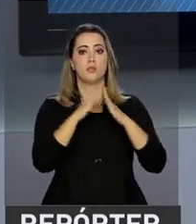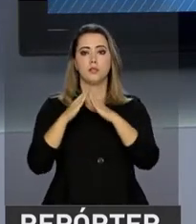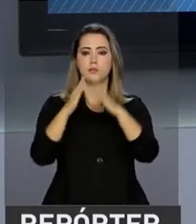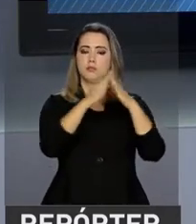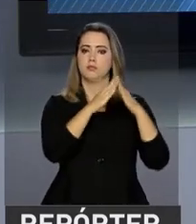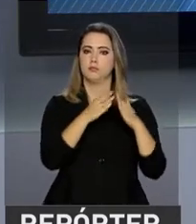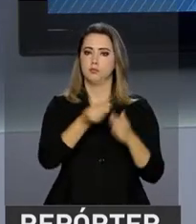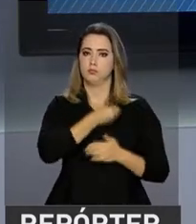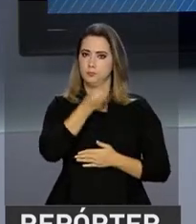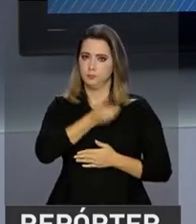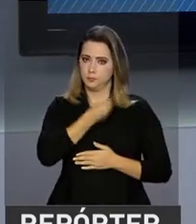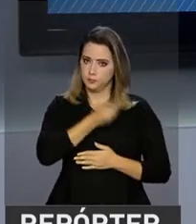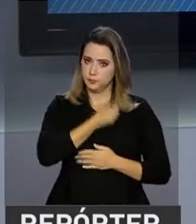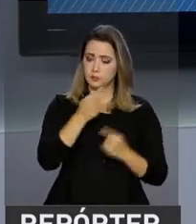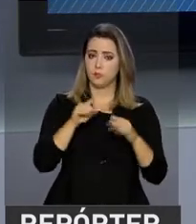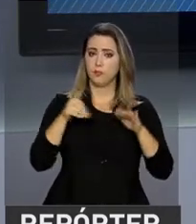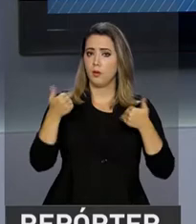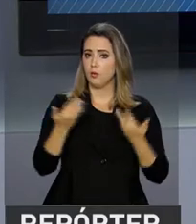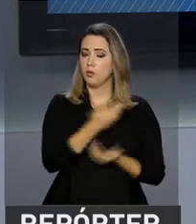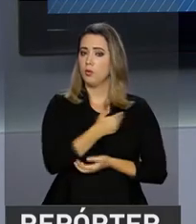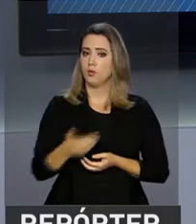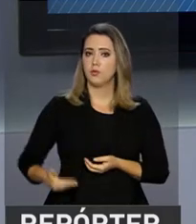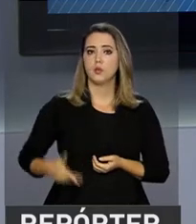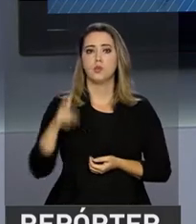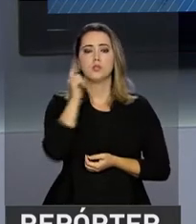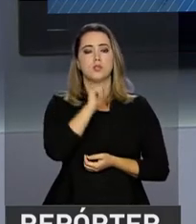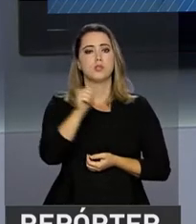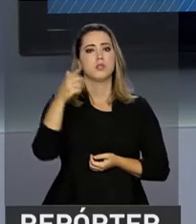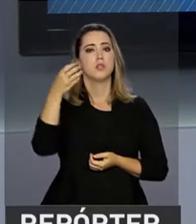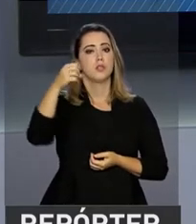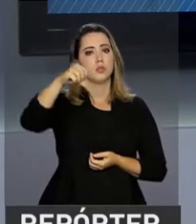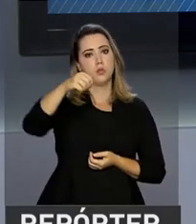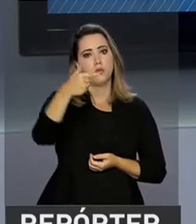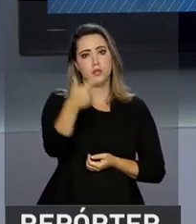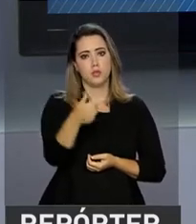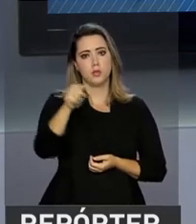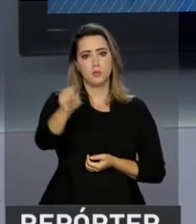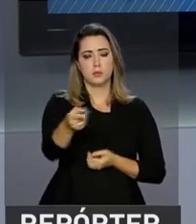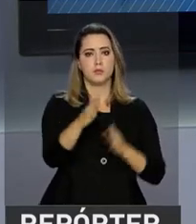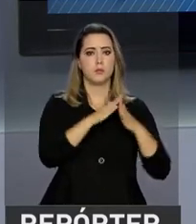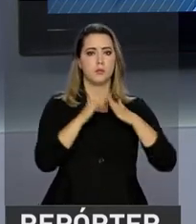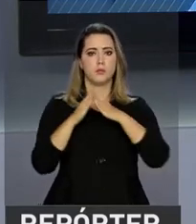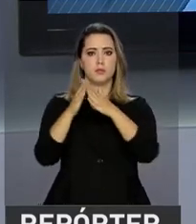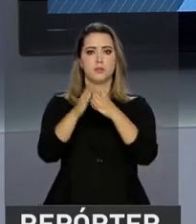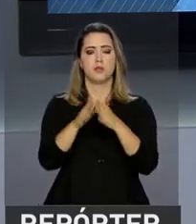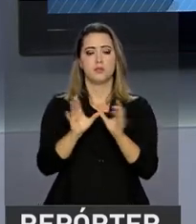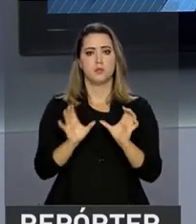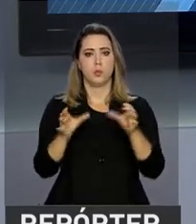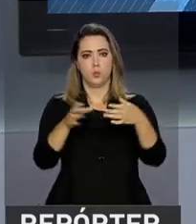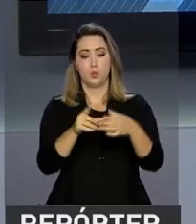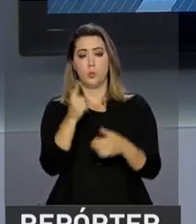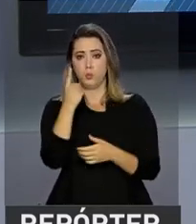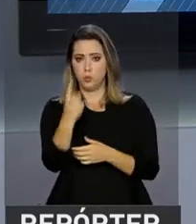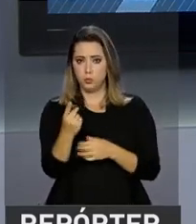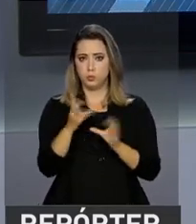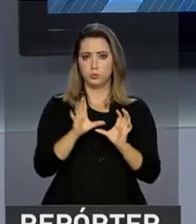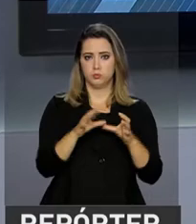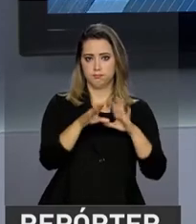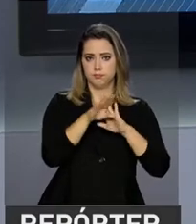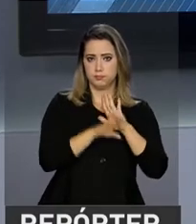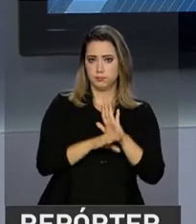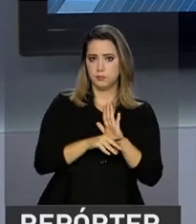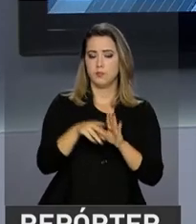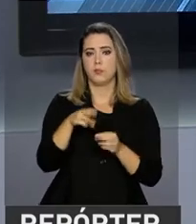Minha Casa Minha Vida. Com isso, o governo atinge o total de mais de 92 mil casas para a faixa 1 do programa. O ministro